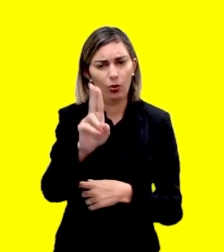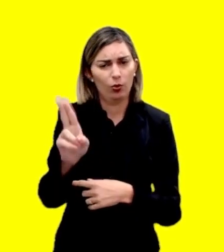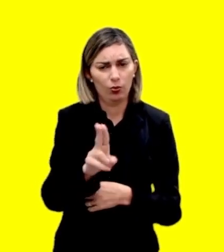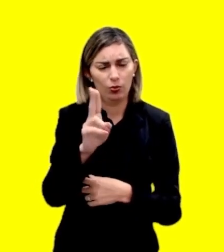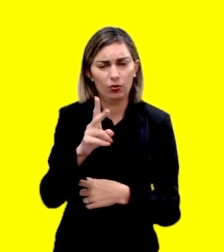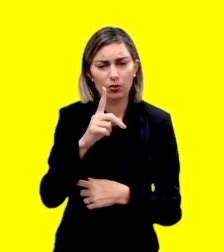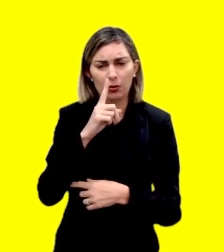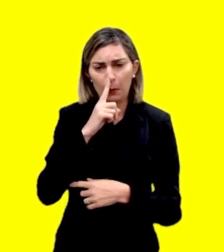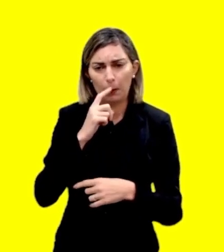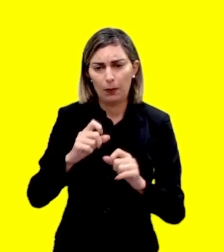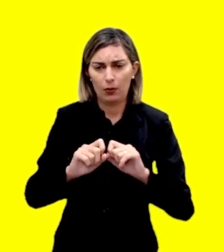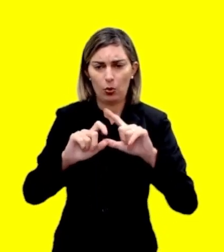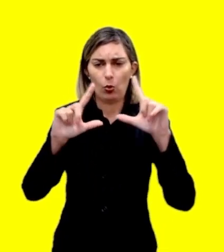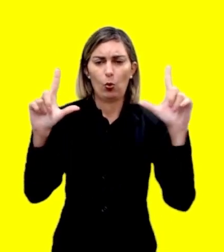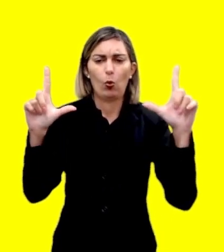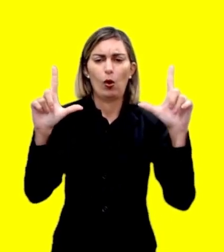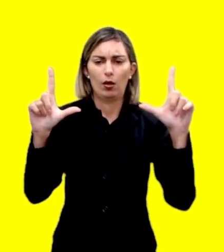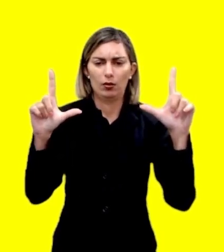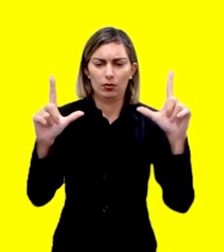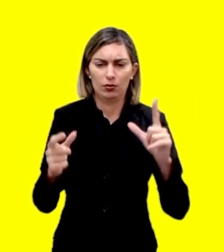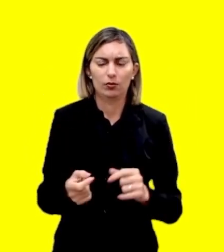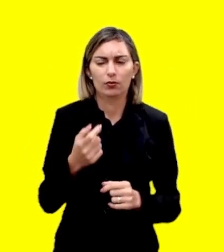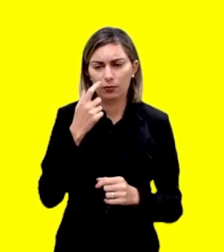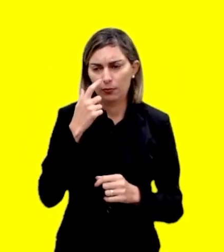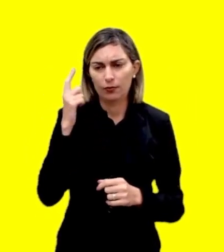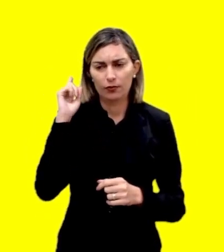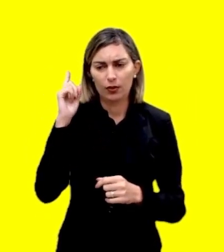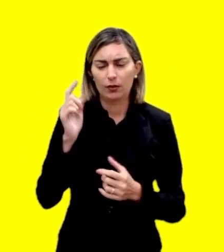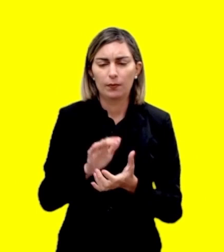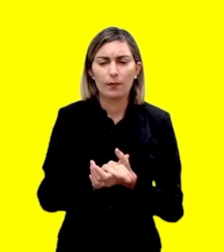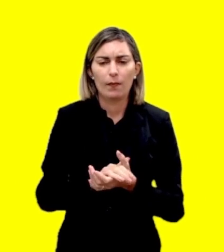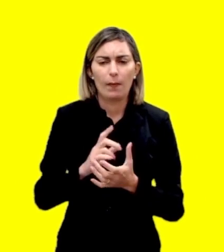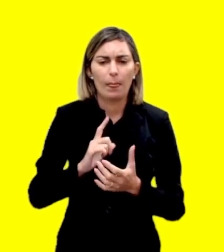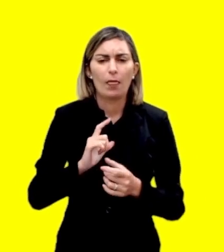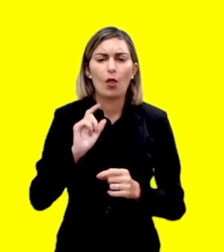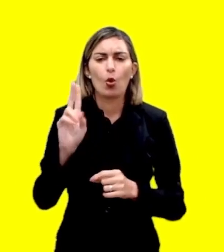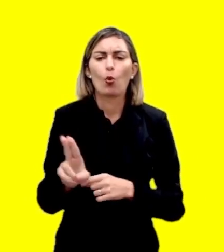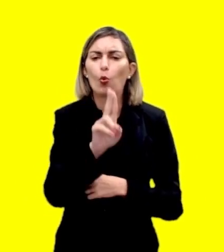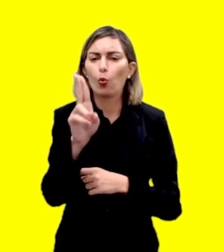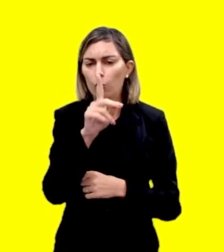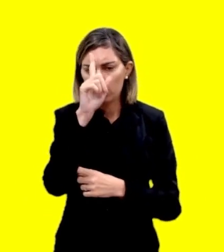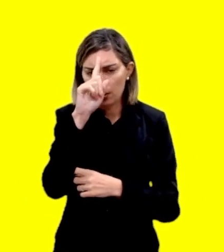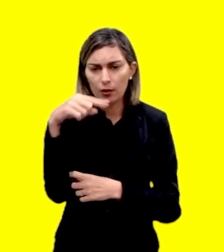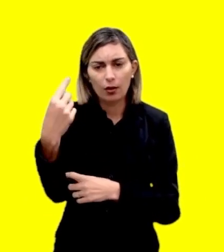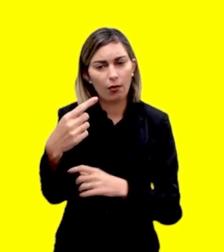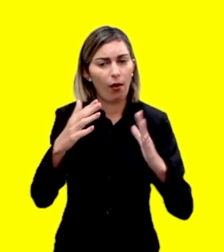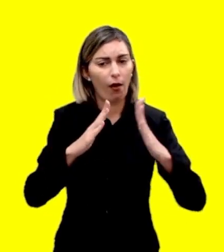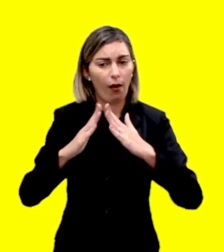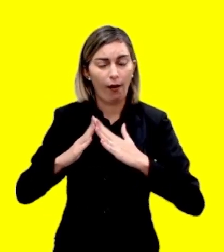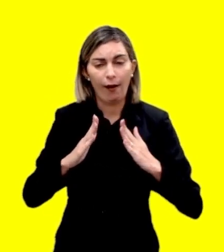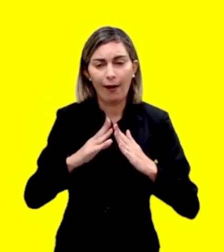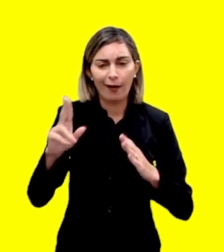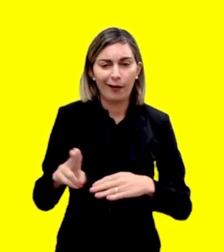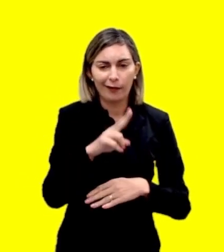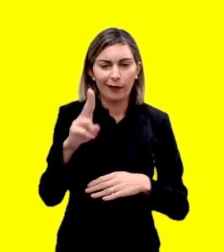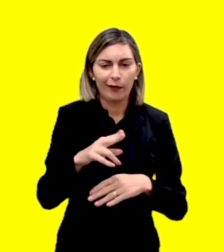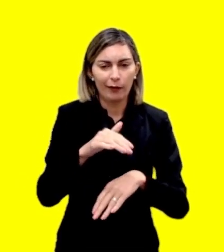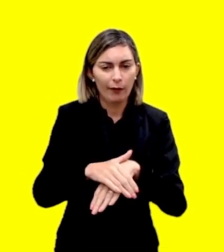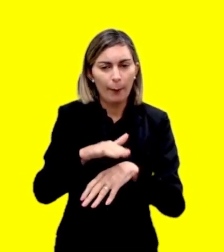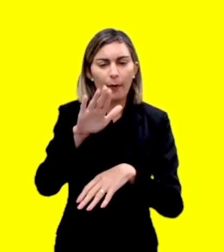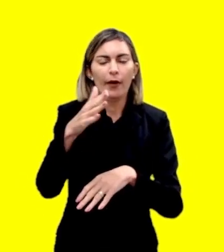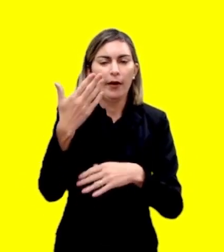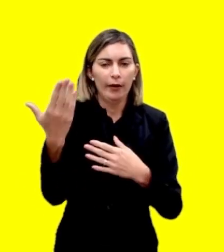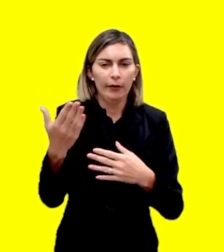Naquele quadro bem à nossa esquerda, você vê o que se usa no dia a dia nas casas. É o que vai